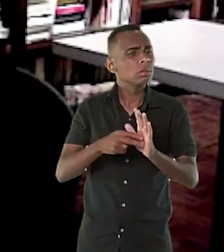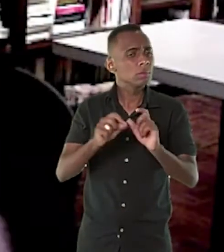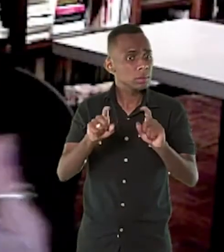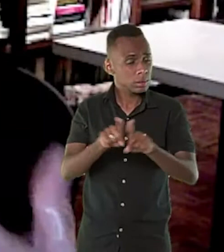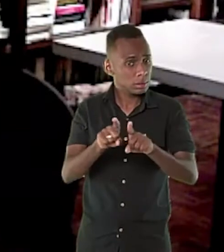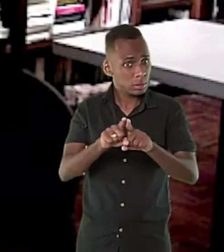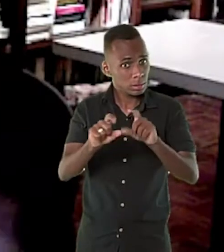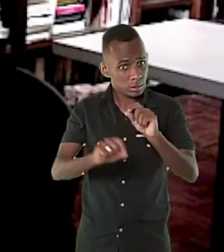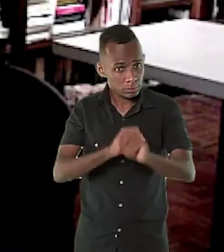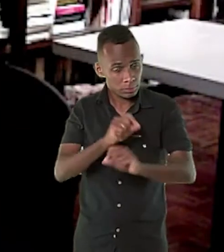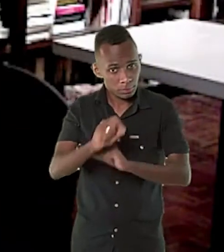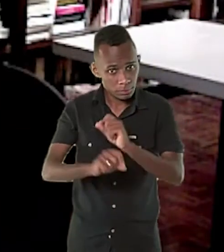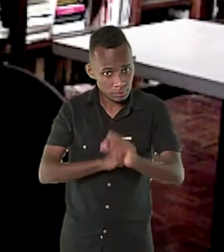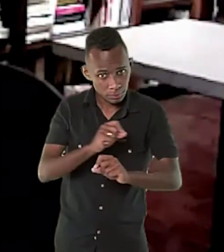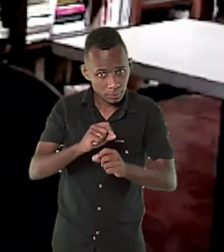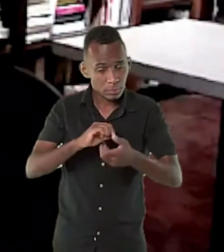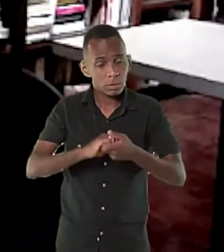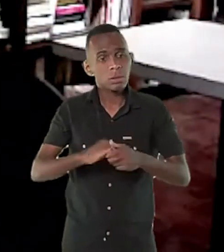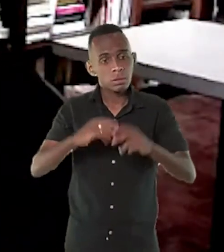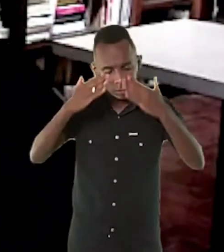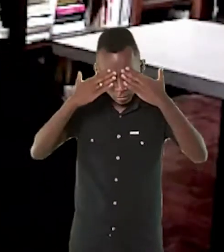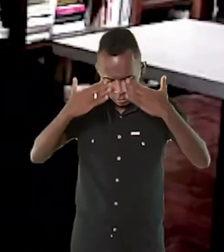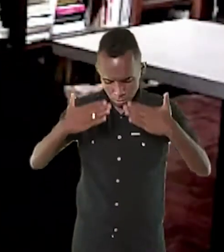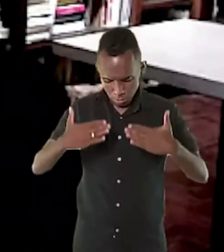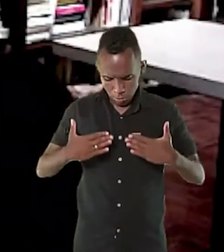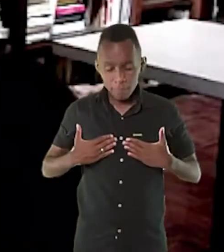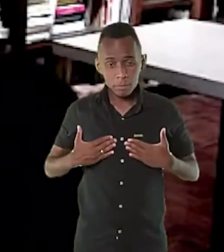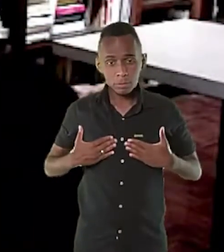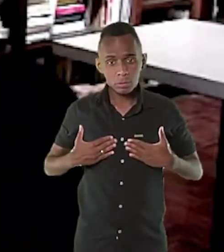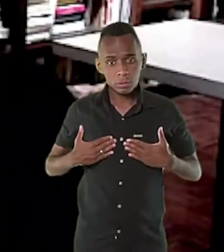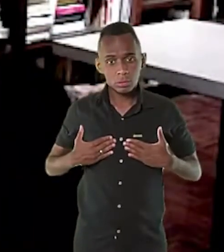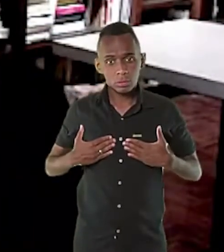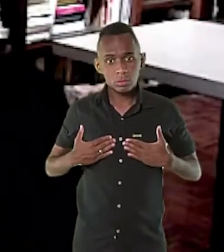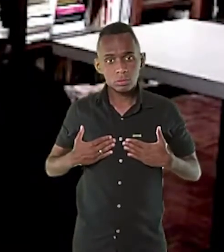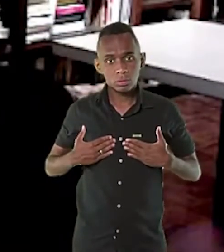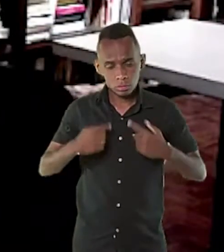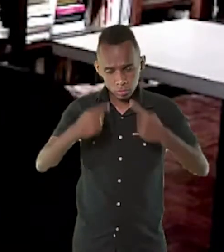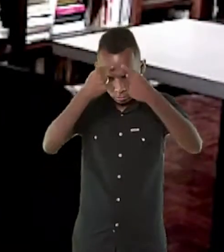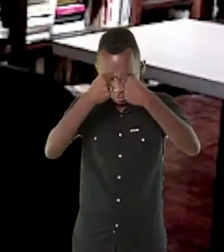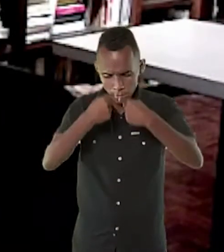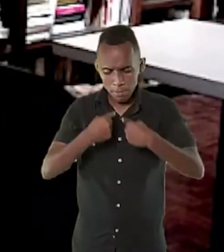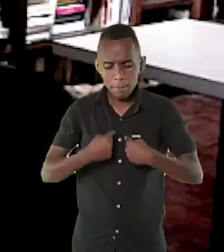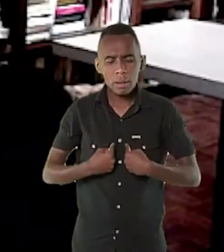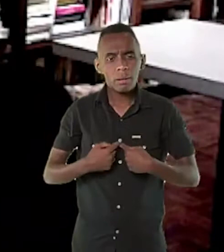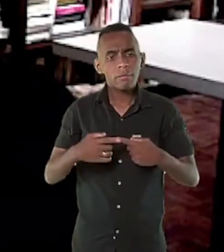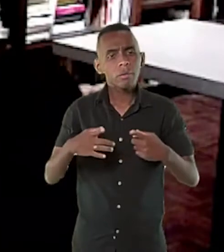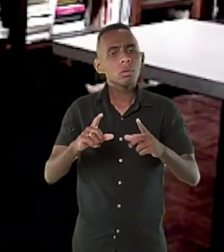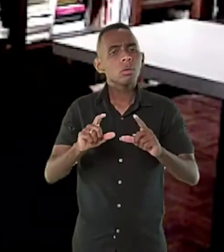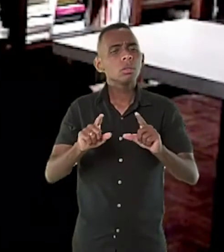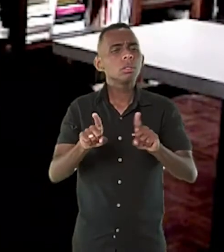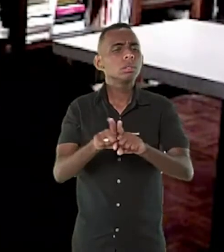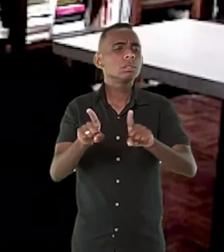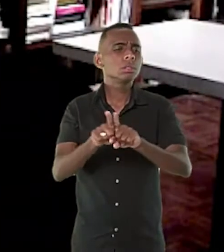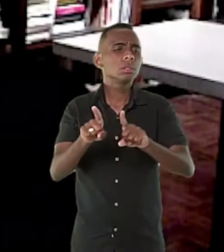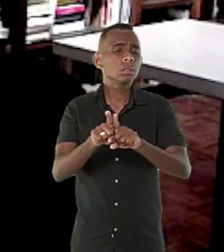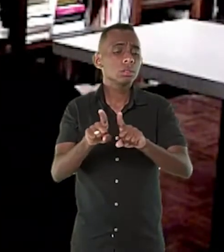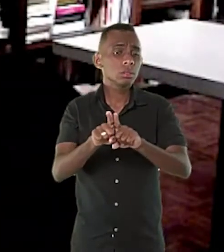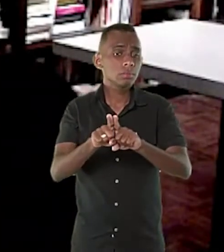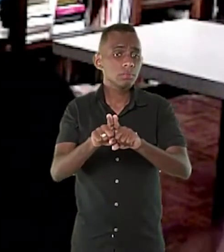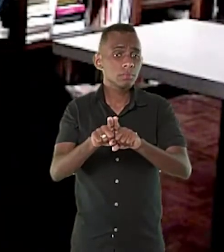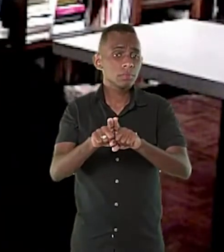atravessa, por um lado, a fisiologia dos corpos e, por outro, se vale de uma série